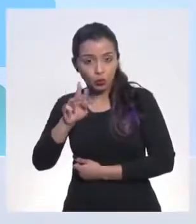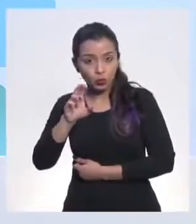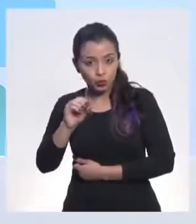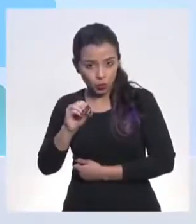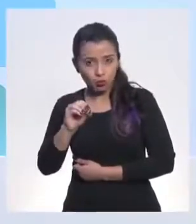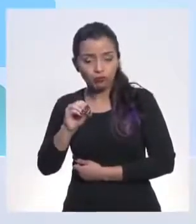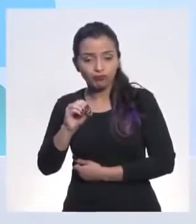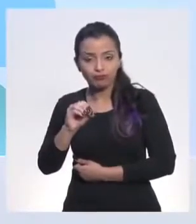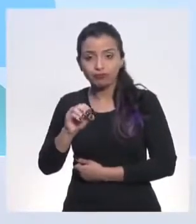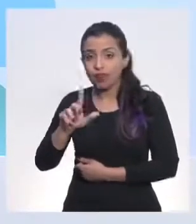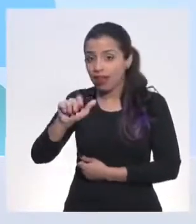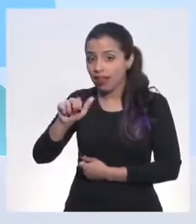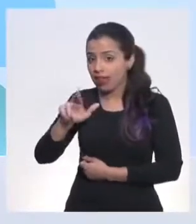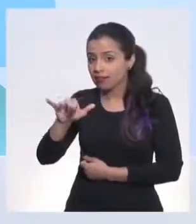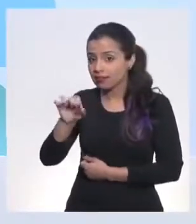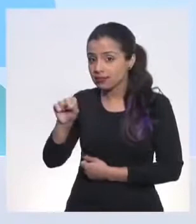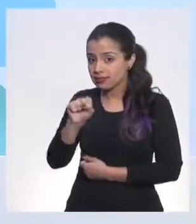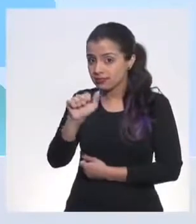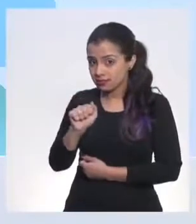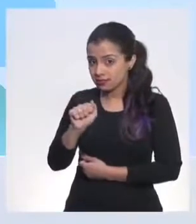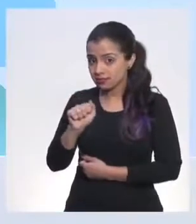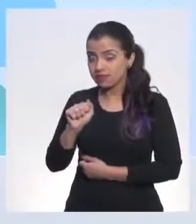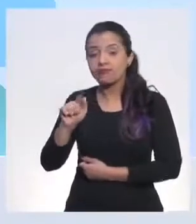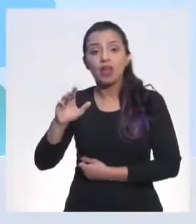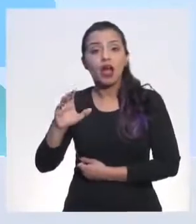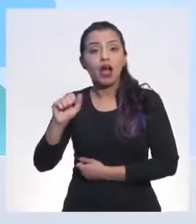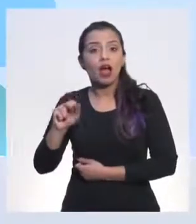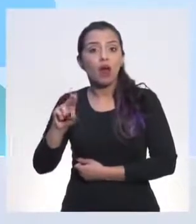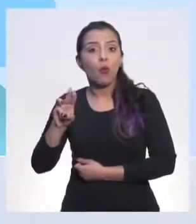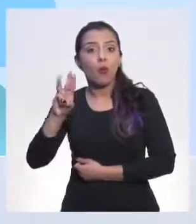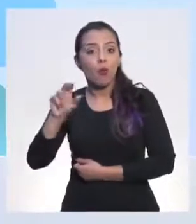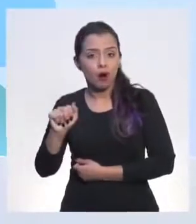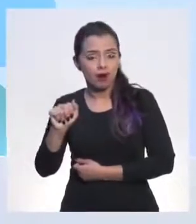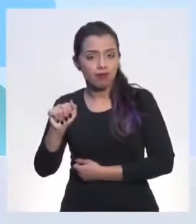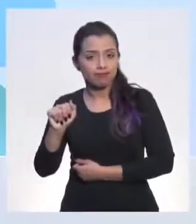Augusto, a Larissa, o Cauã,